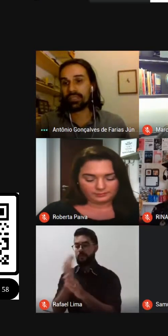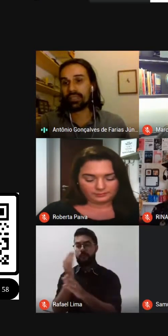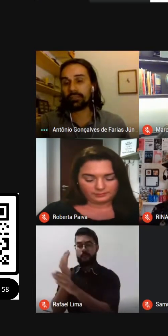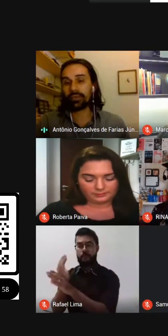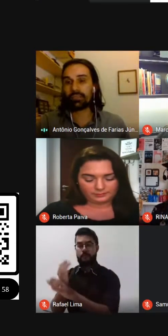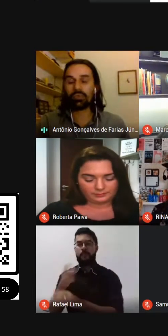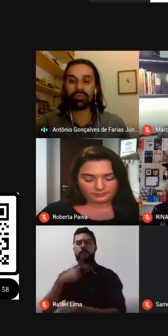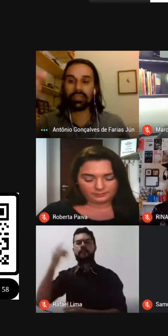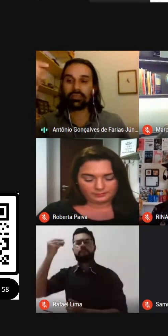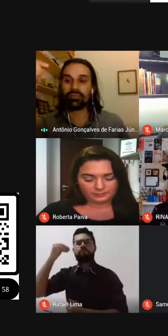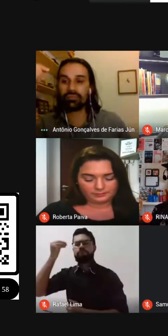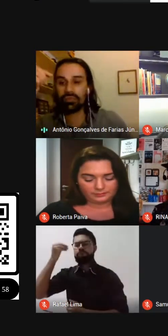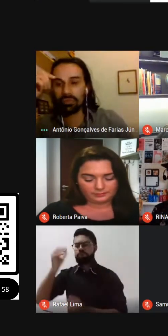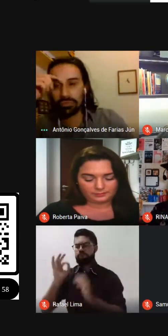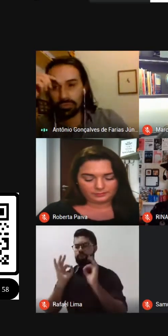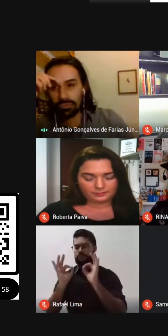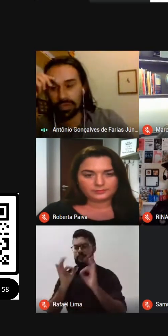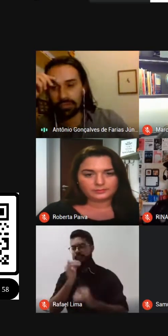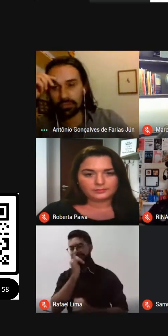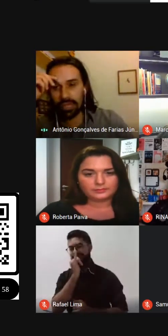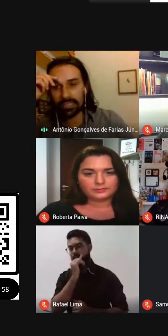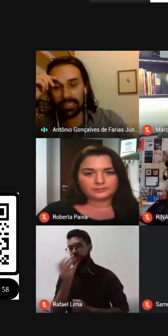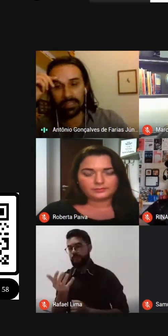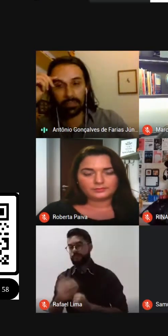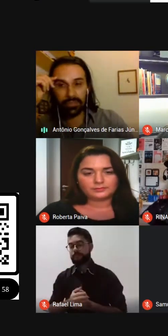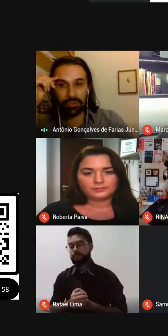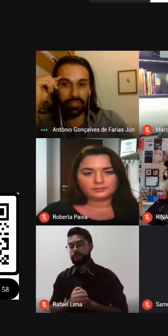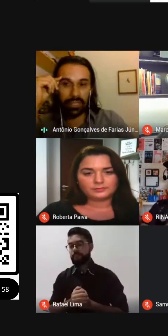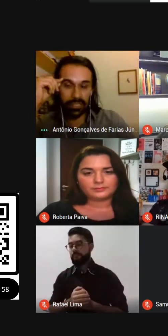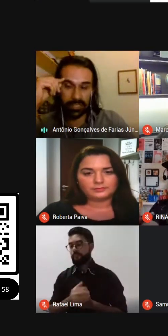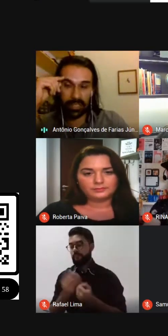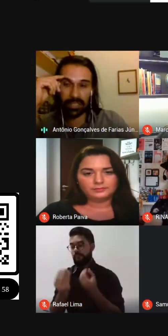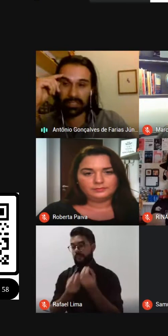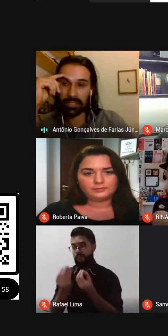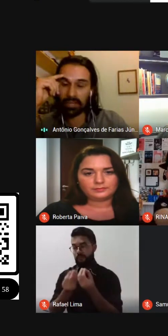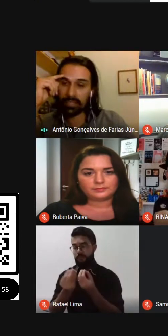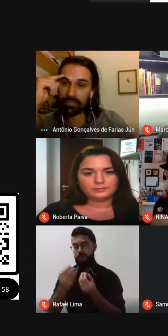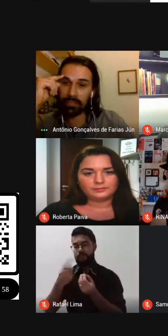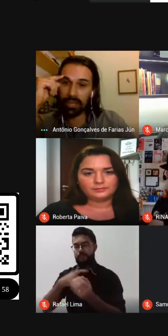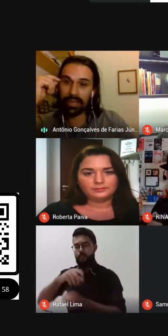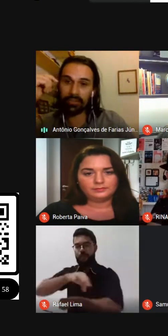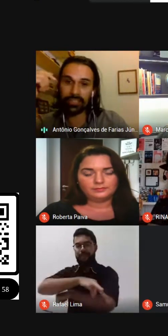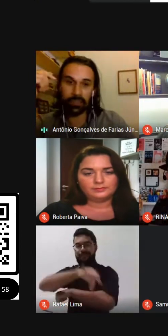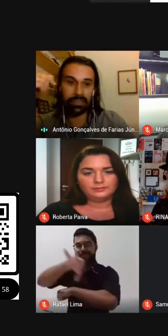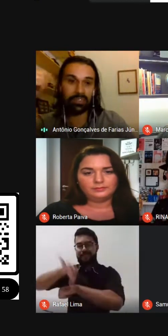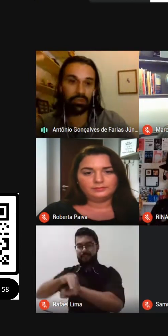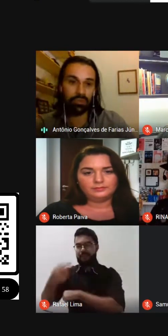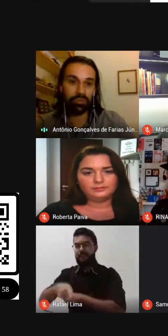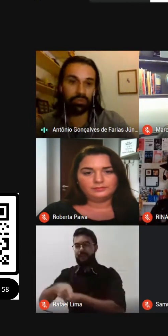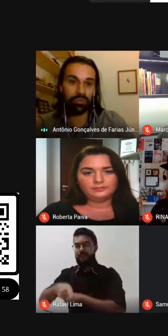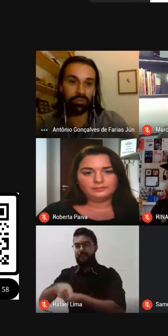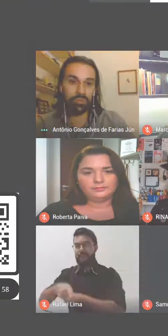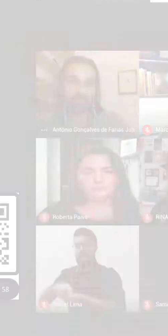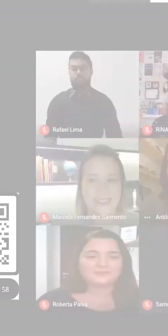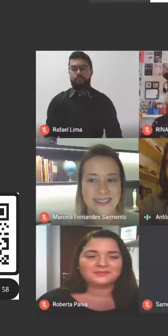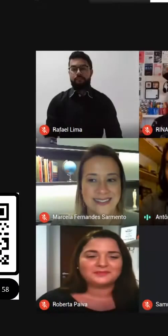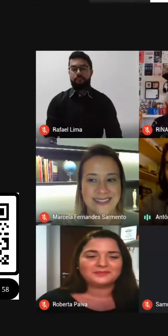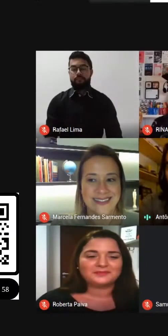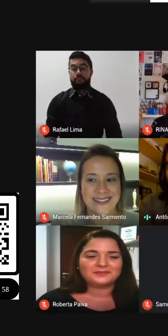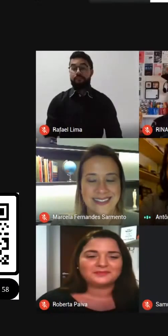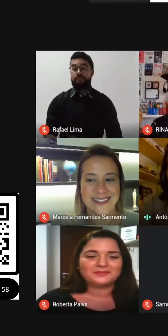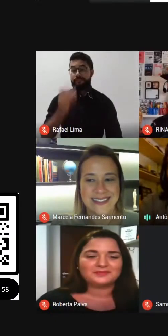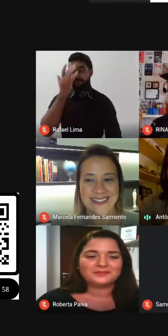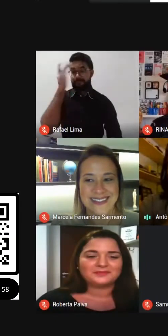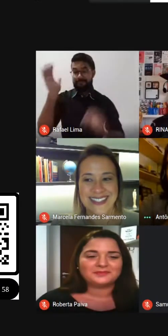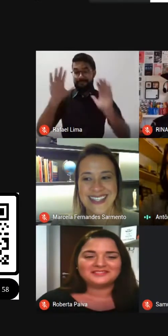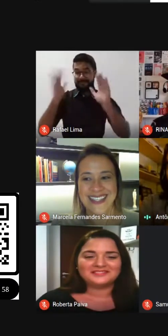experiências aqui por exemplo, em contato com o arquiteto da Prefeitura de Cajazeiras, né? O arquiteto Tibério, onde a gente apresentou. Pessoal,